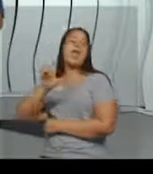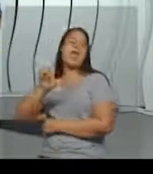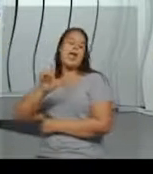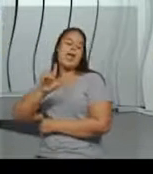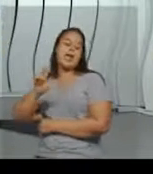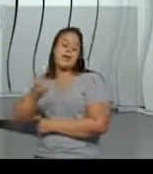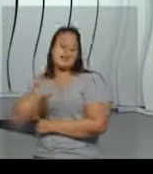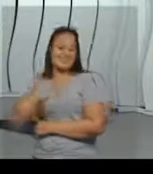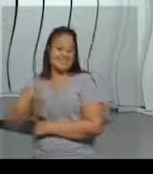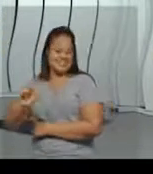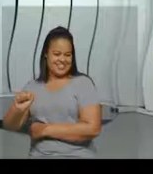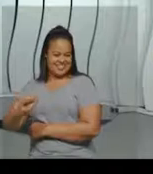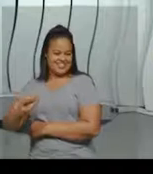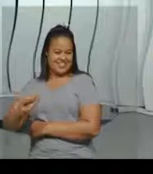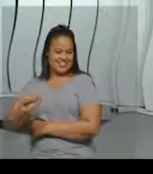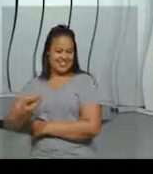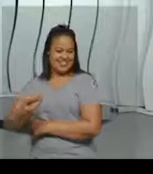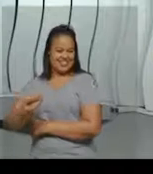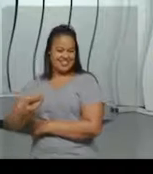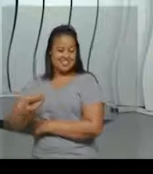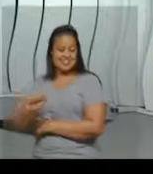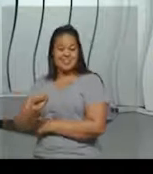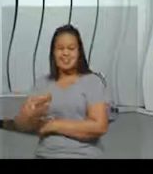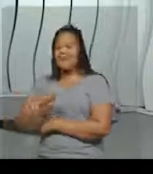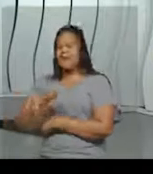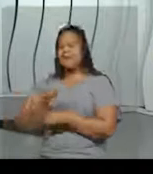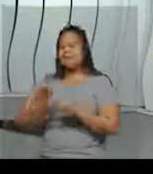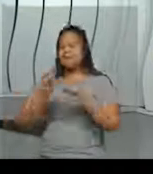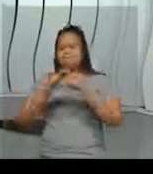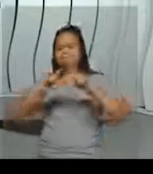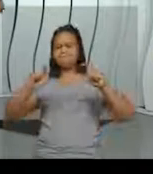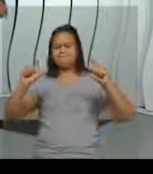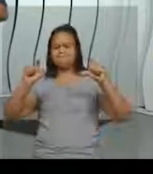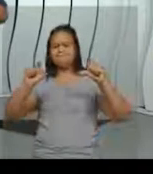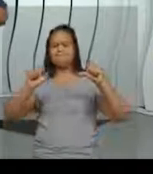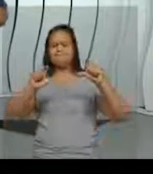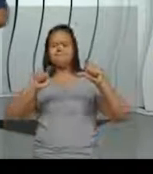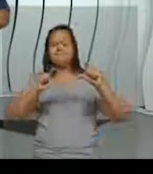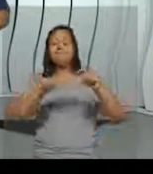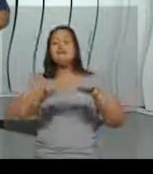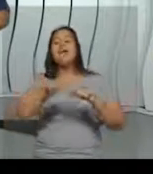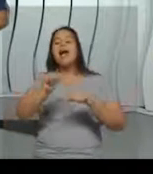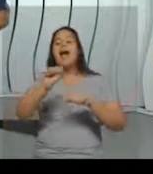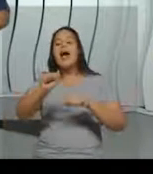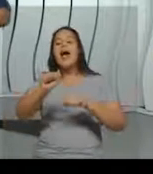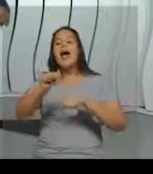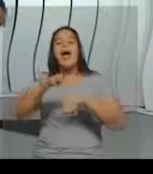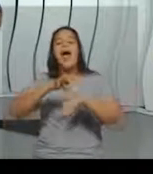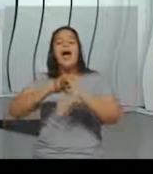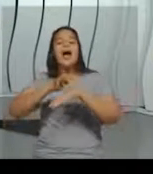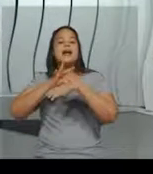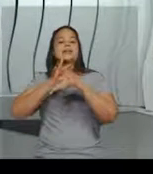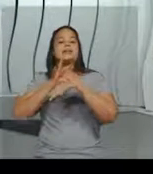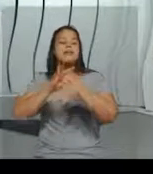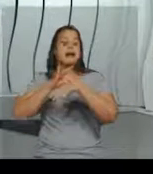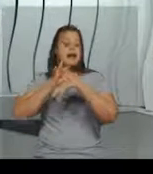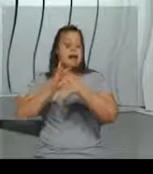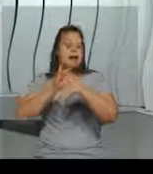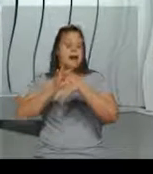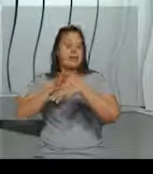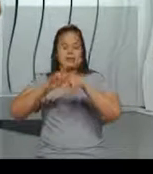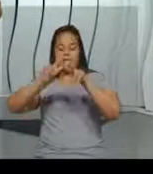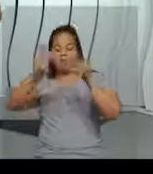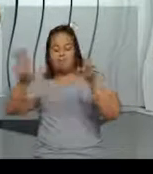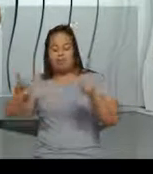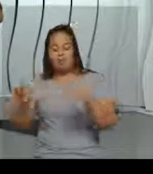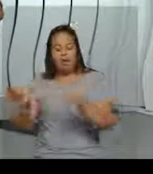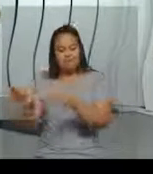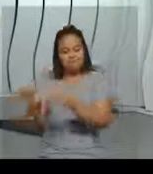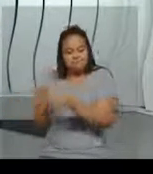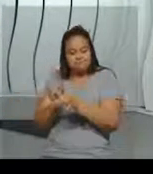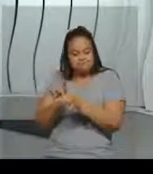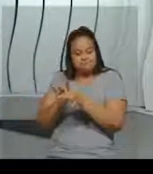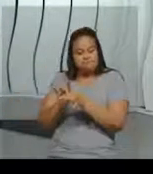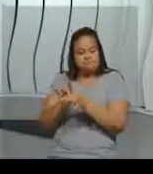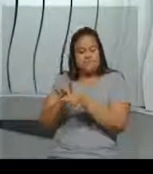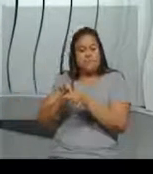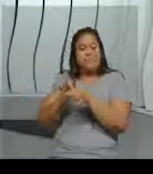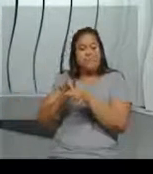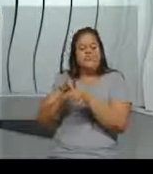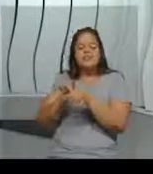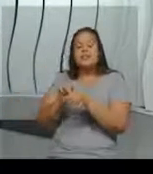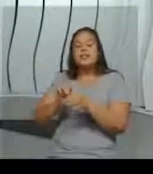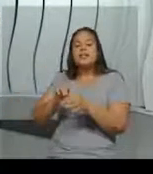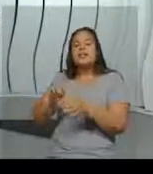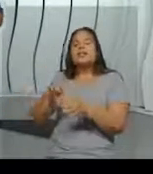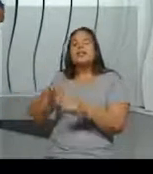né? Um trecho da música A Carne, ela é sampleada na música. Samplear também quer